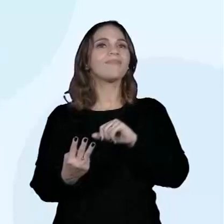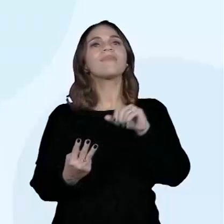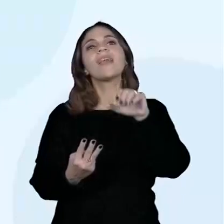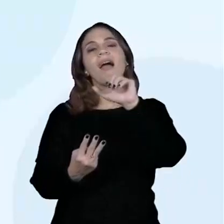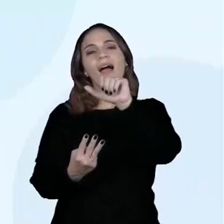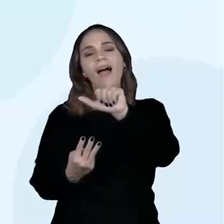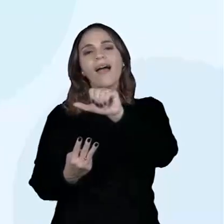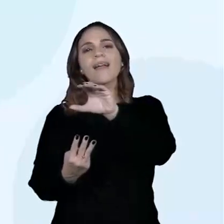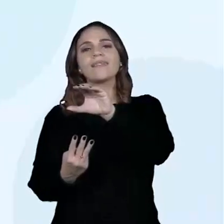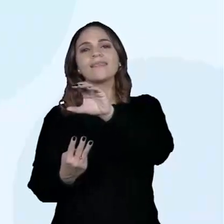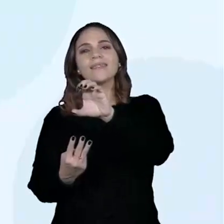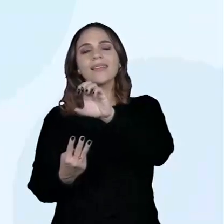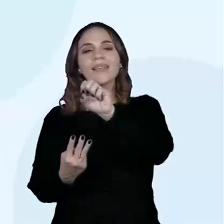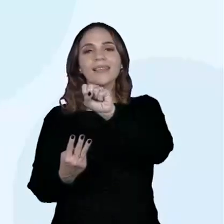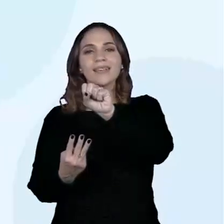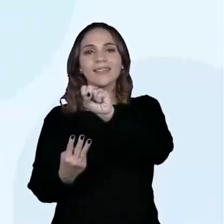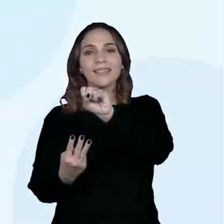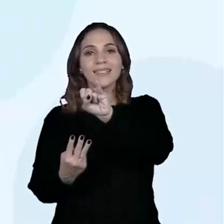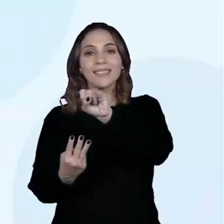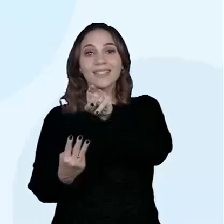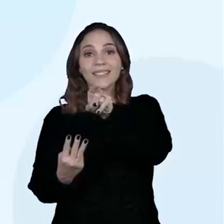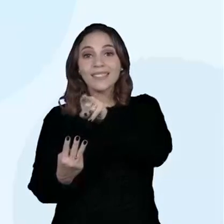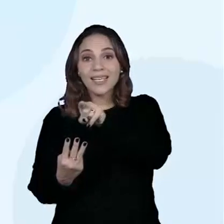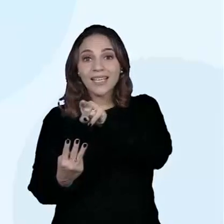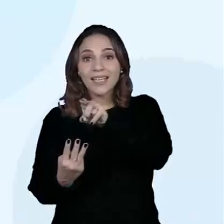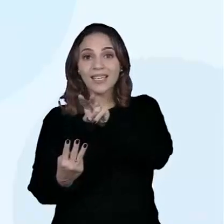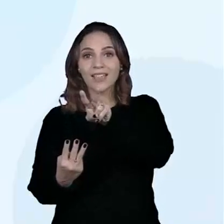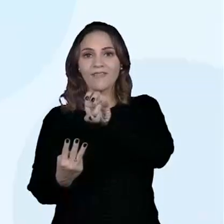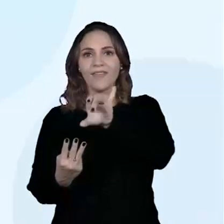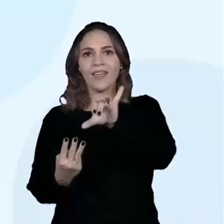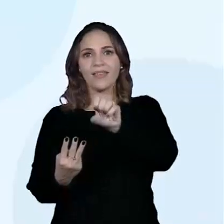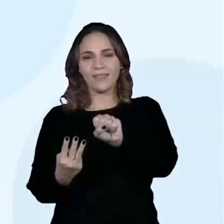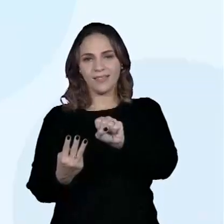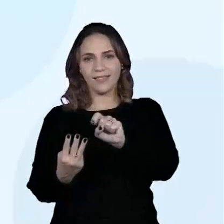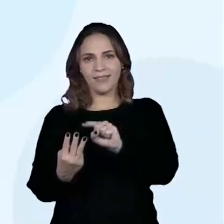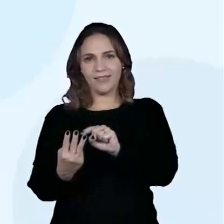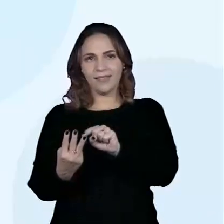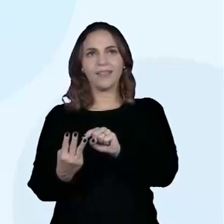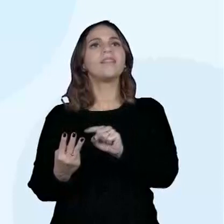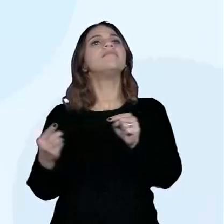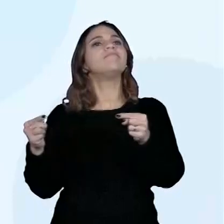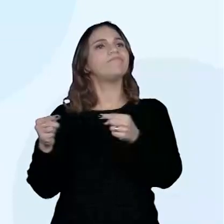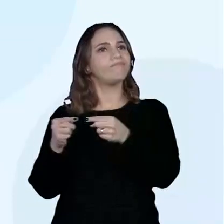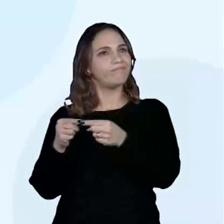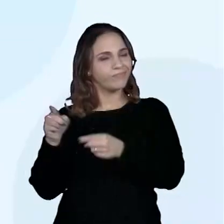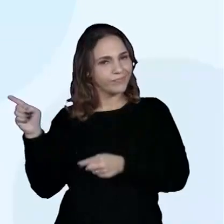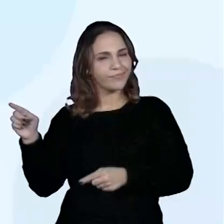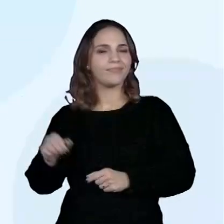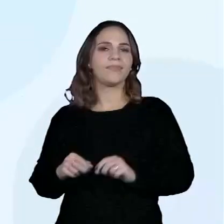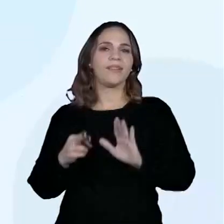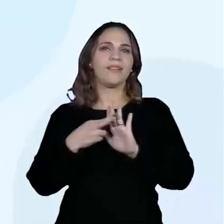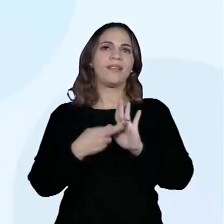Acessíveis, ou se fosse acessível, acessíveis, termina com is. Olha o is aqui.